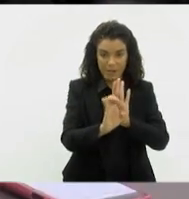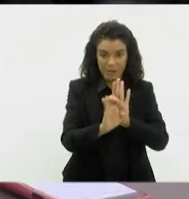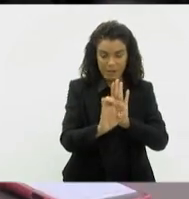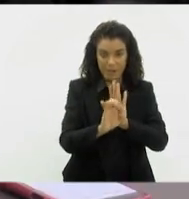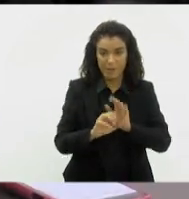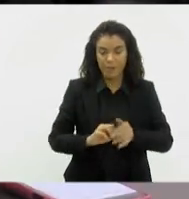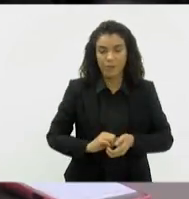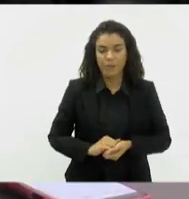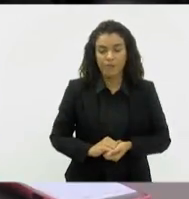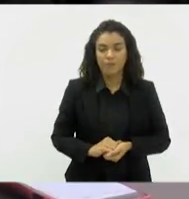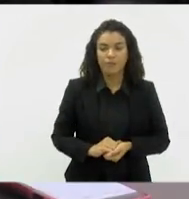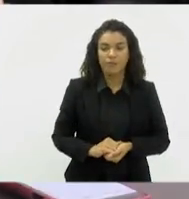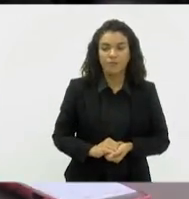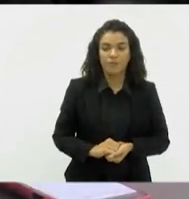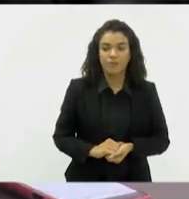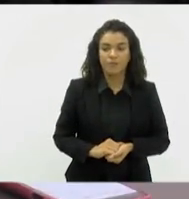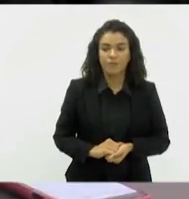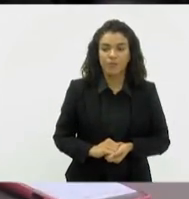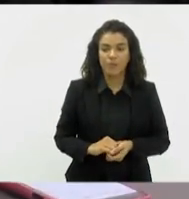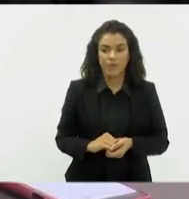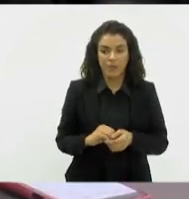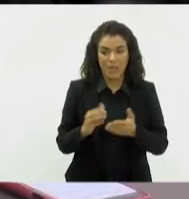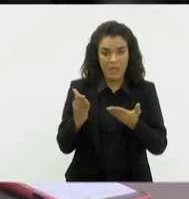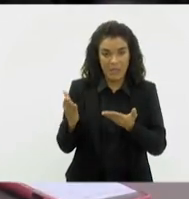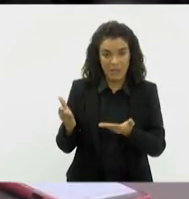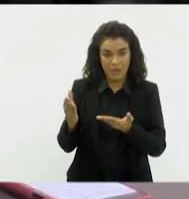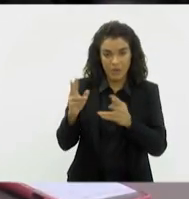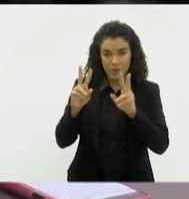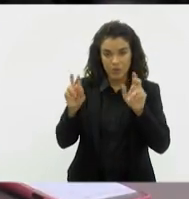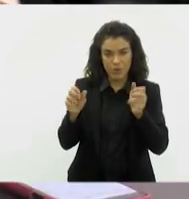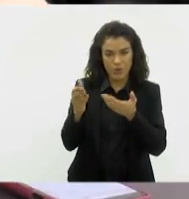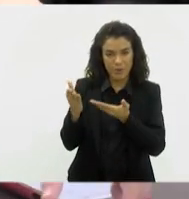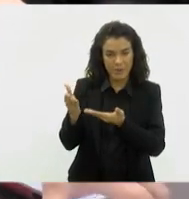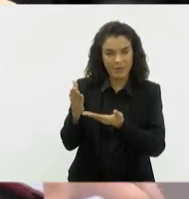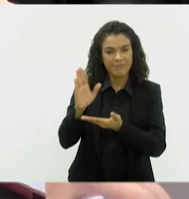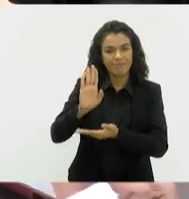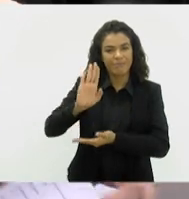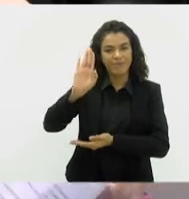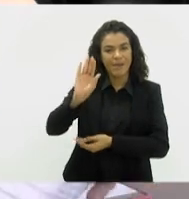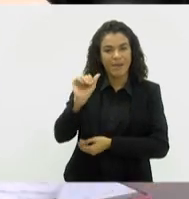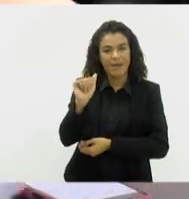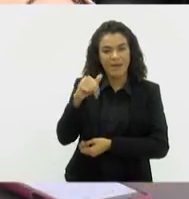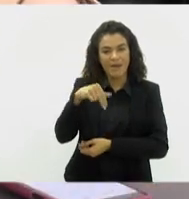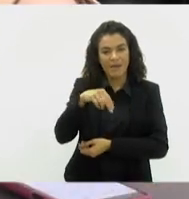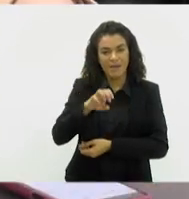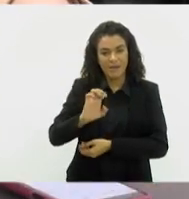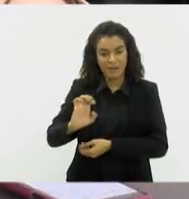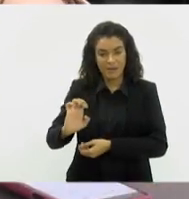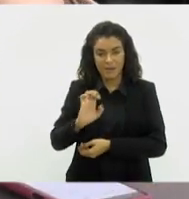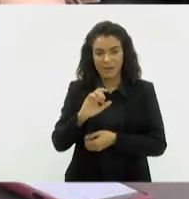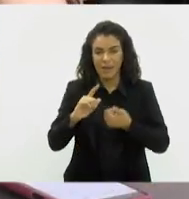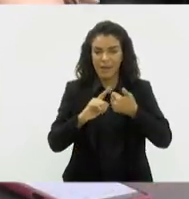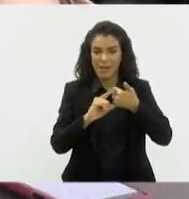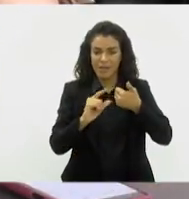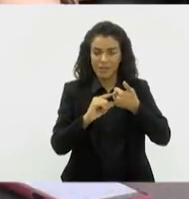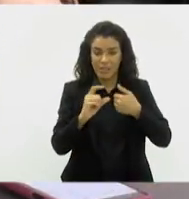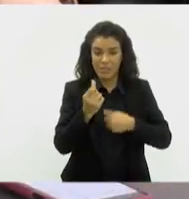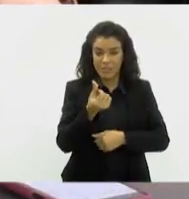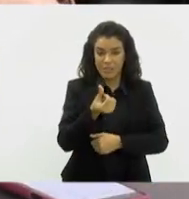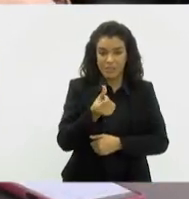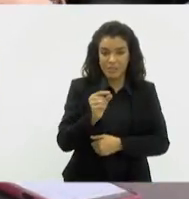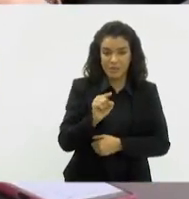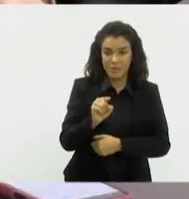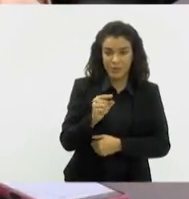mencionou, em relação à candidata Anne, o artigo que o senhor mencionou,